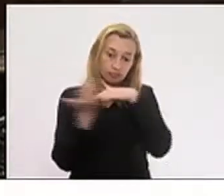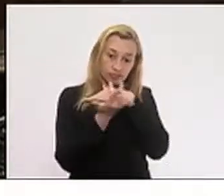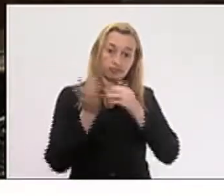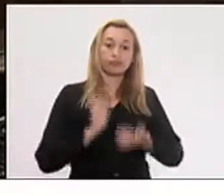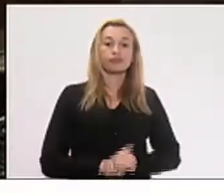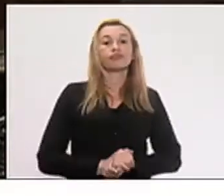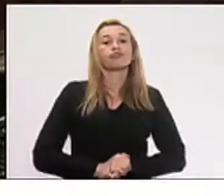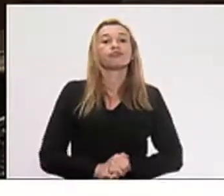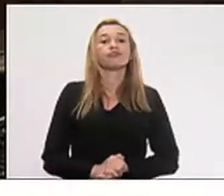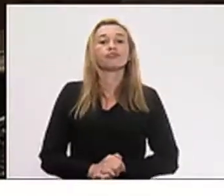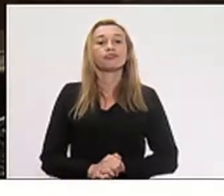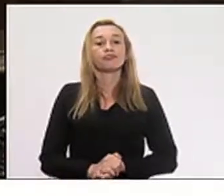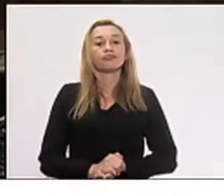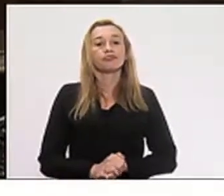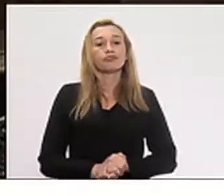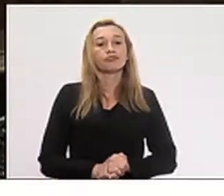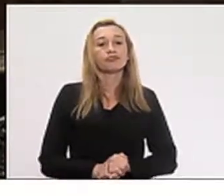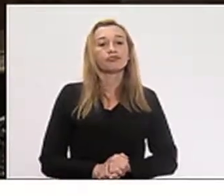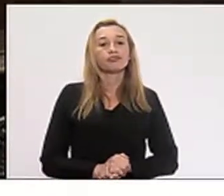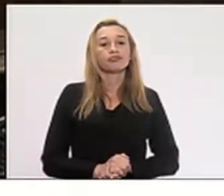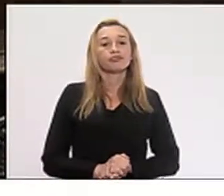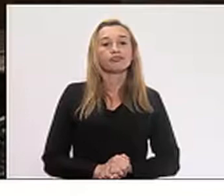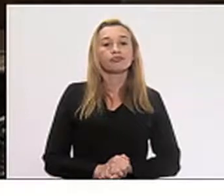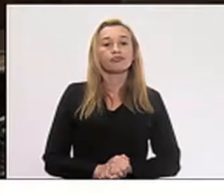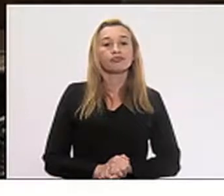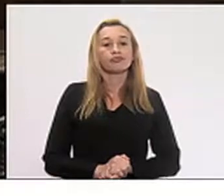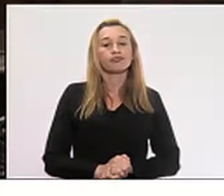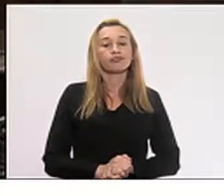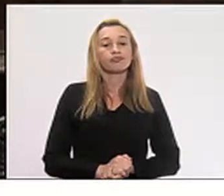redes sociais. Os servidores desta casa